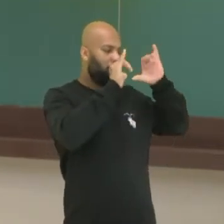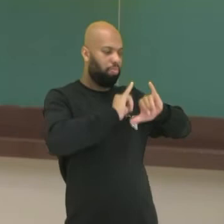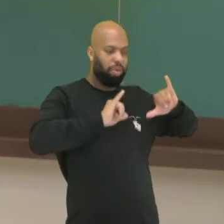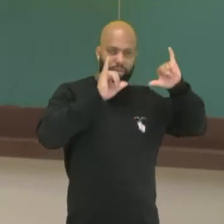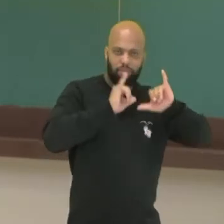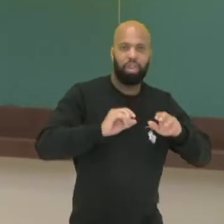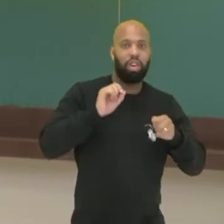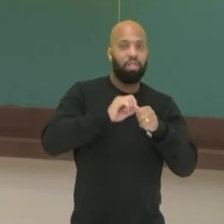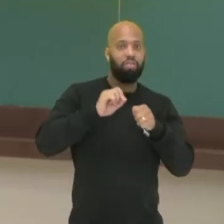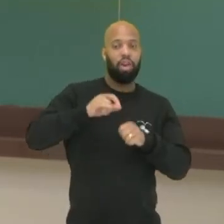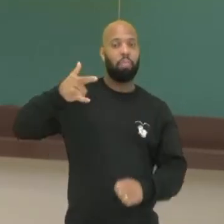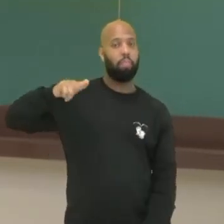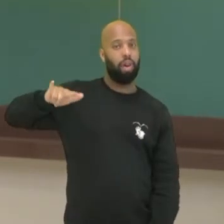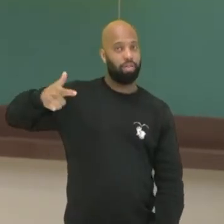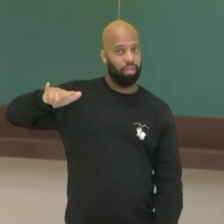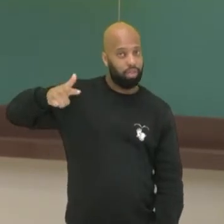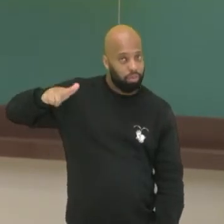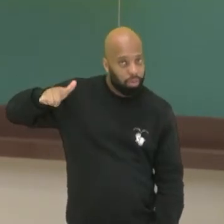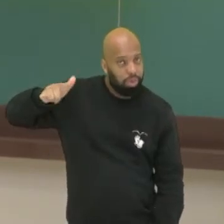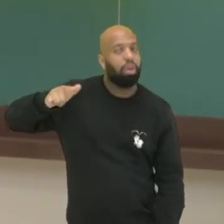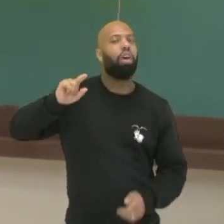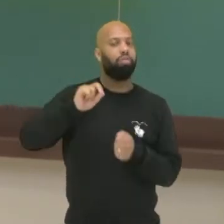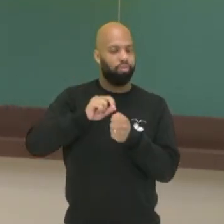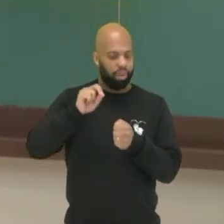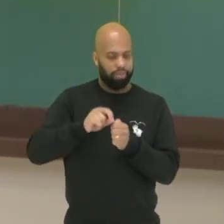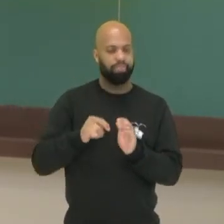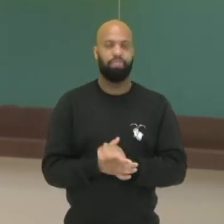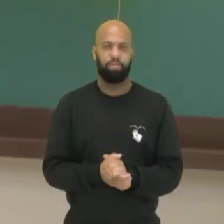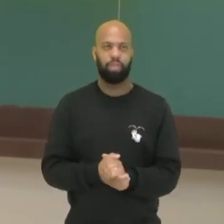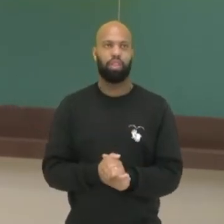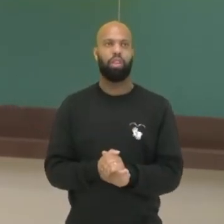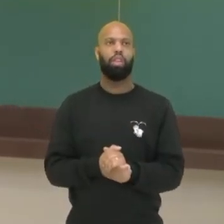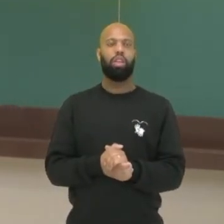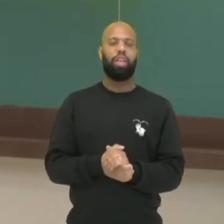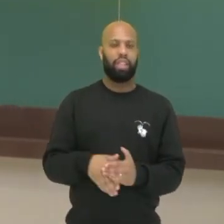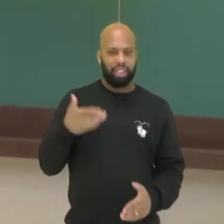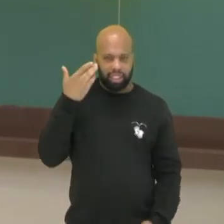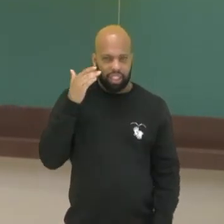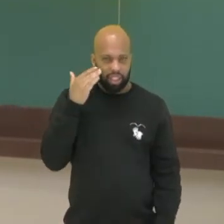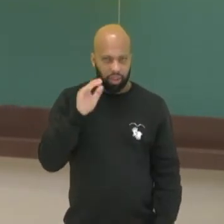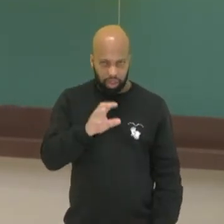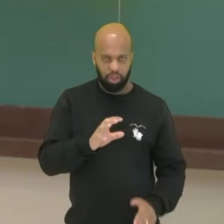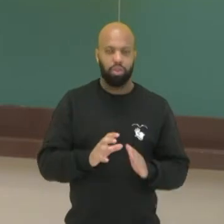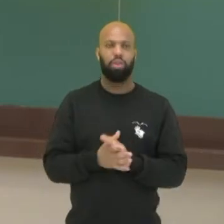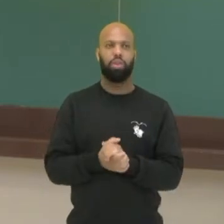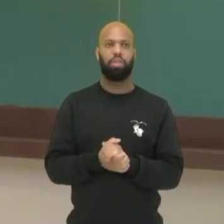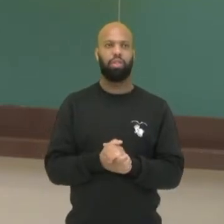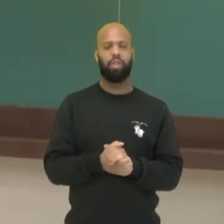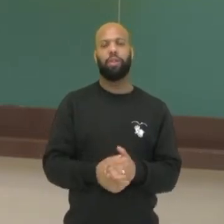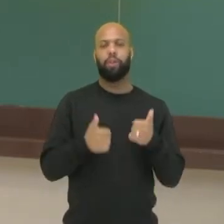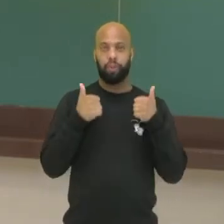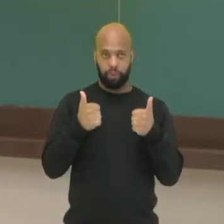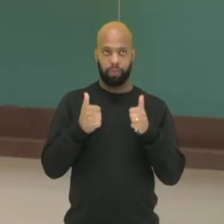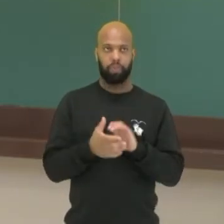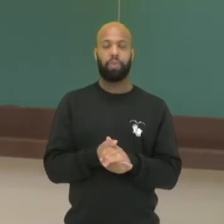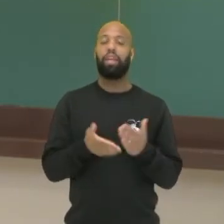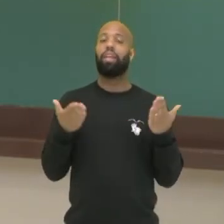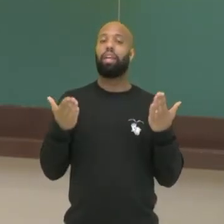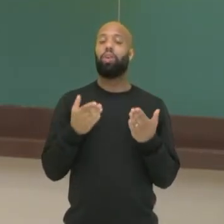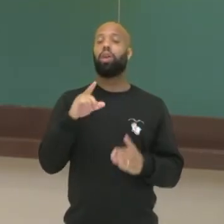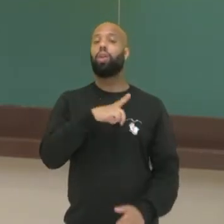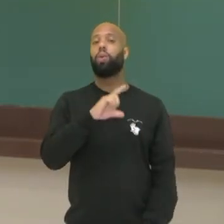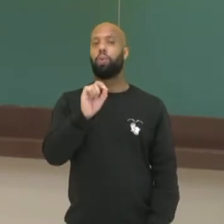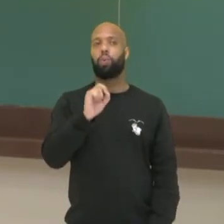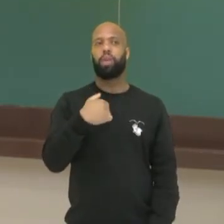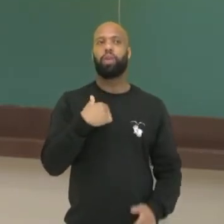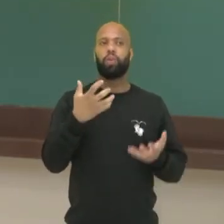manipula muito facilmente uma criança. Entenderam? Estão acompanhando? Estão? Belezinha. Agora